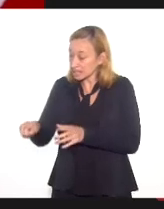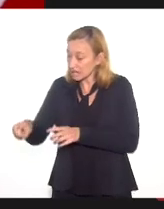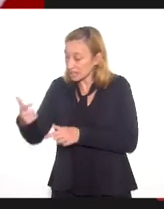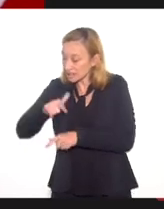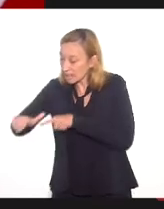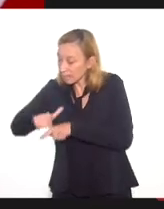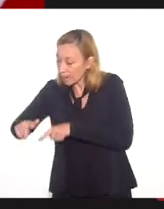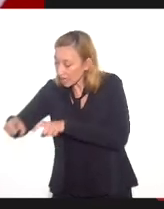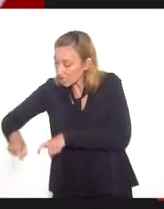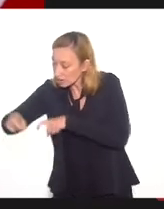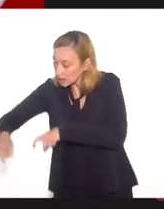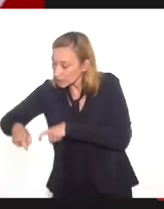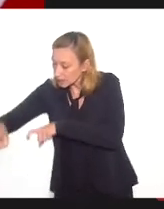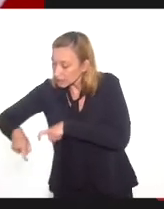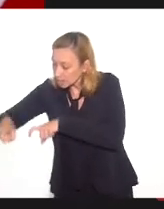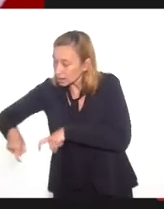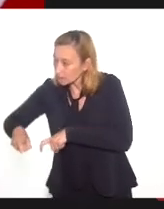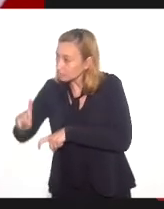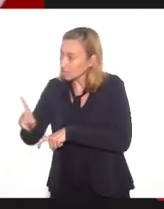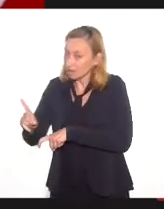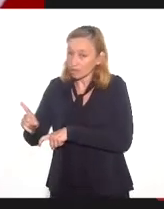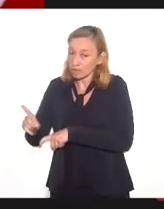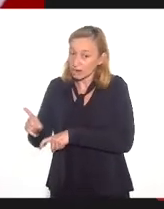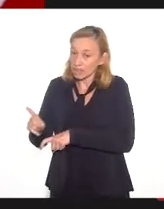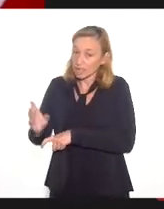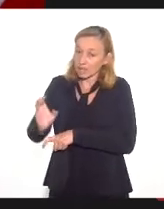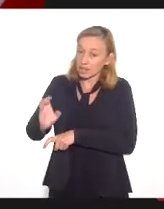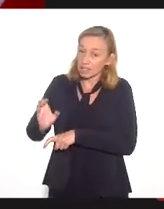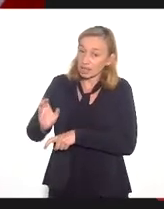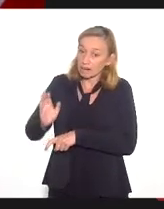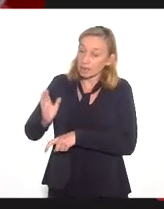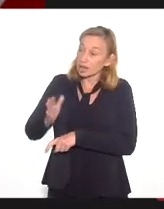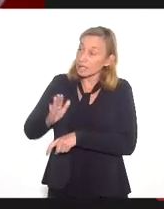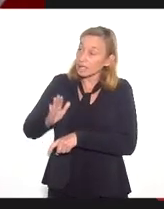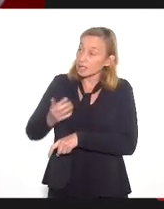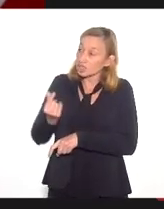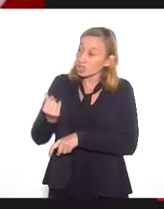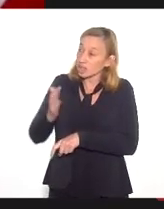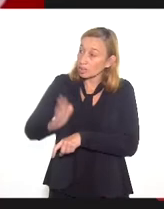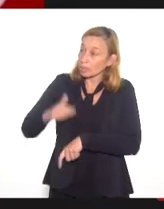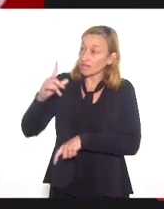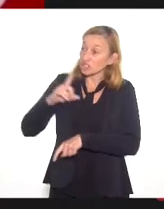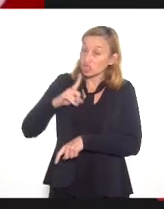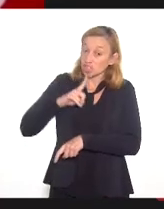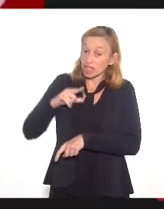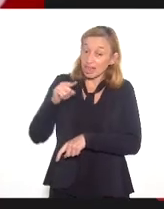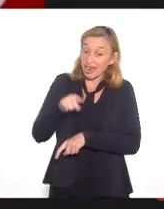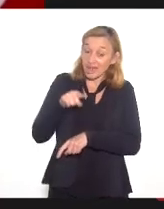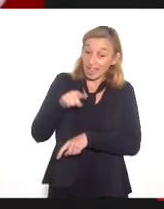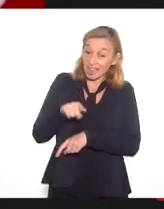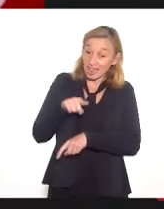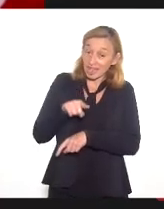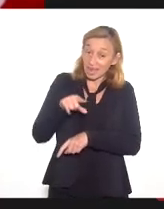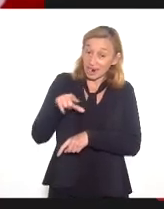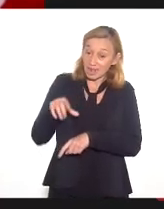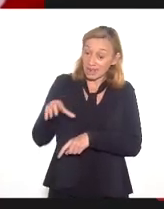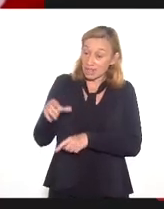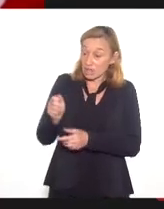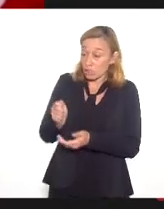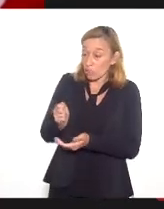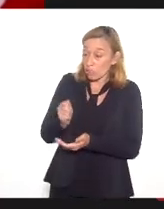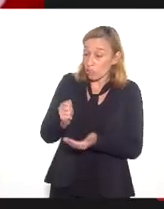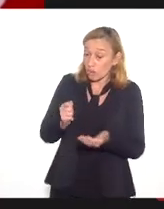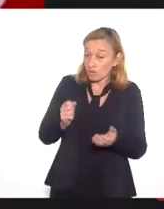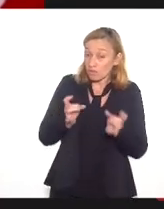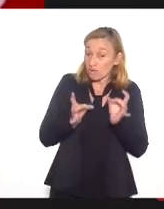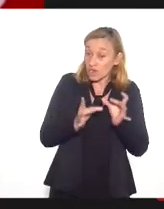que está ali à frente né da produção do alimento então é importante pensar né e